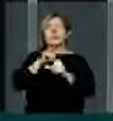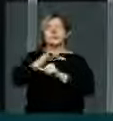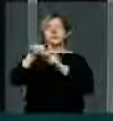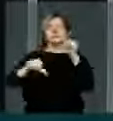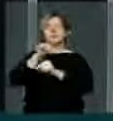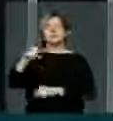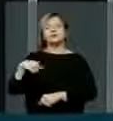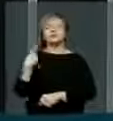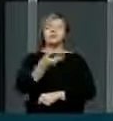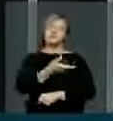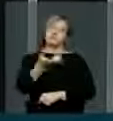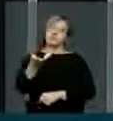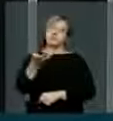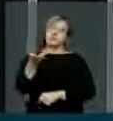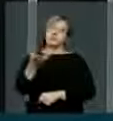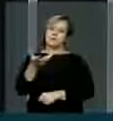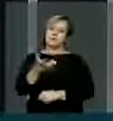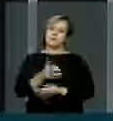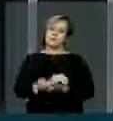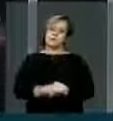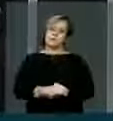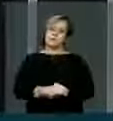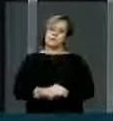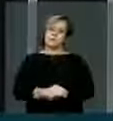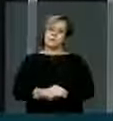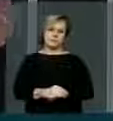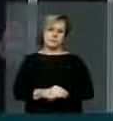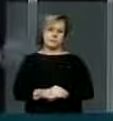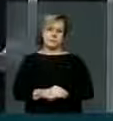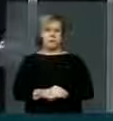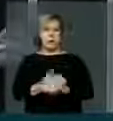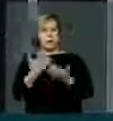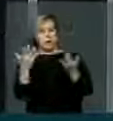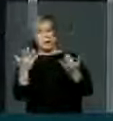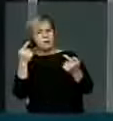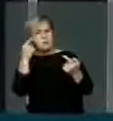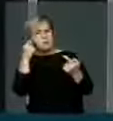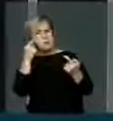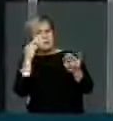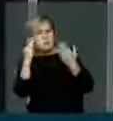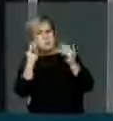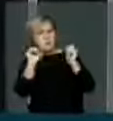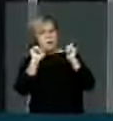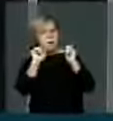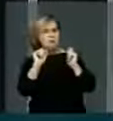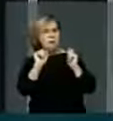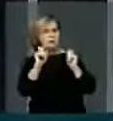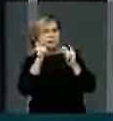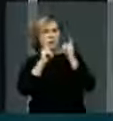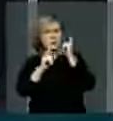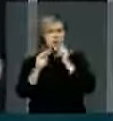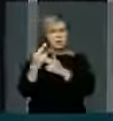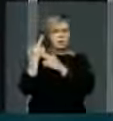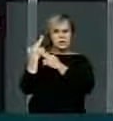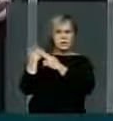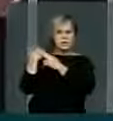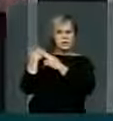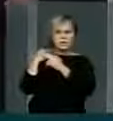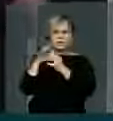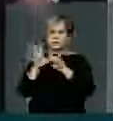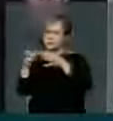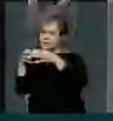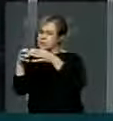queremos para o nosso país e para o Brasil então não existe essa possibilidade de uma candidatura para cumprir uma missão que a missão de